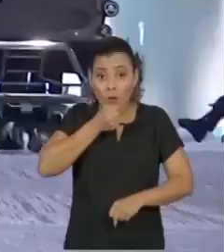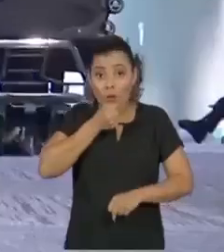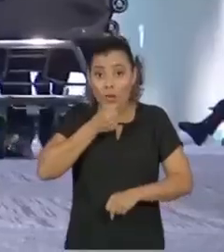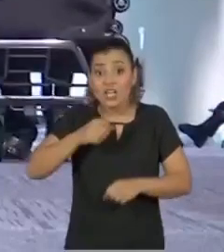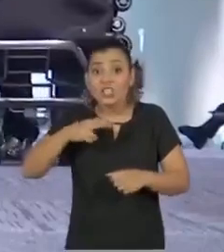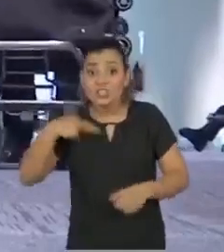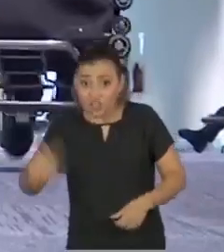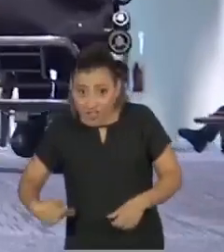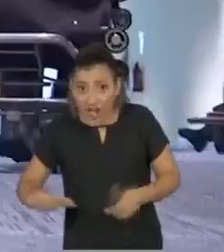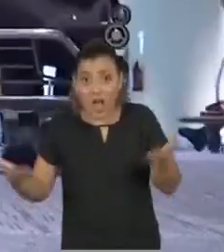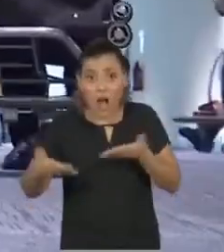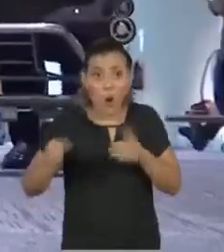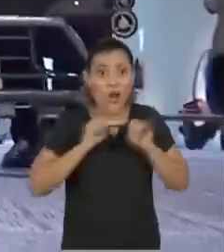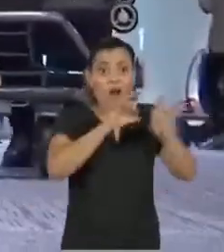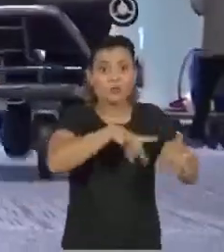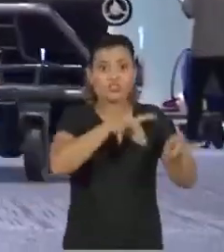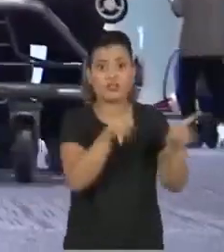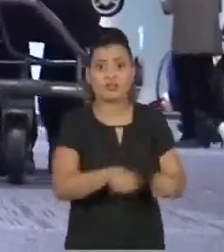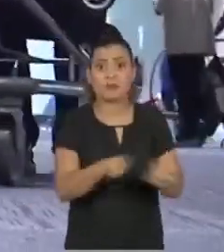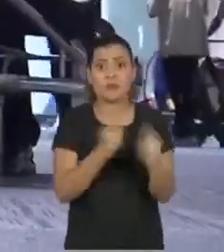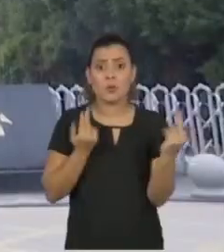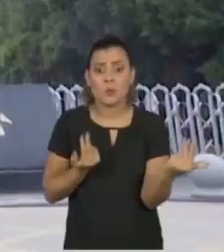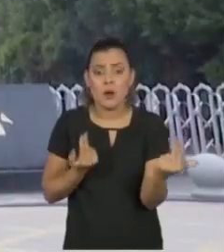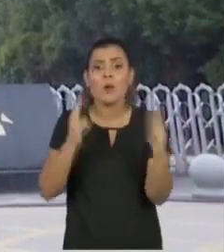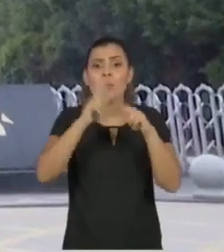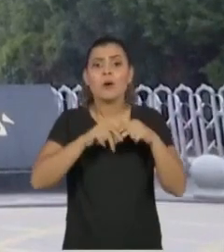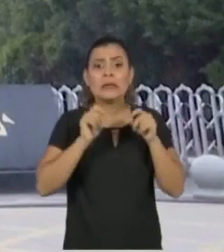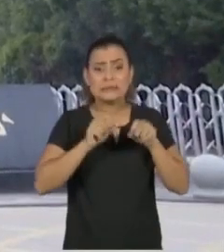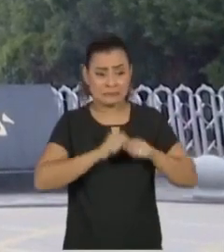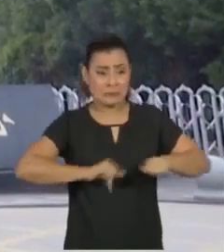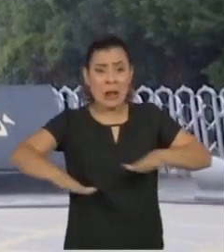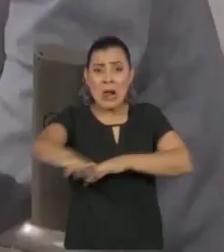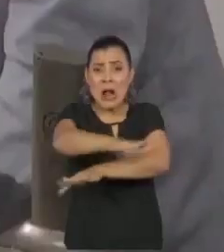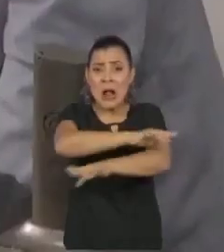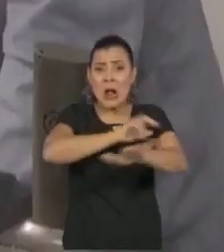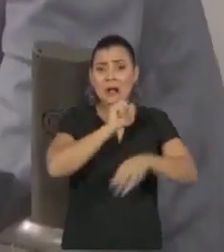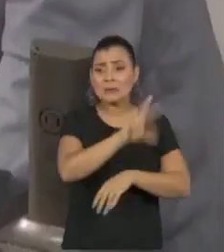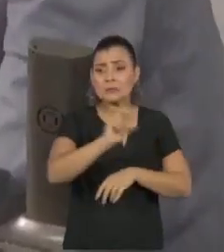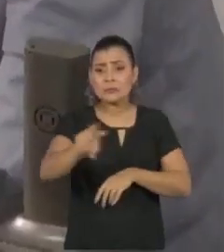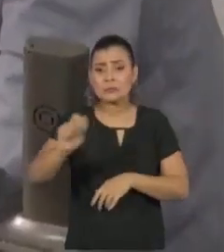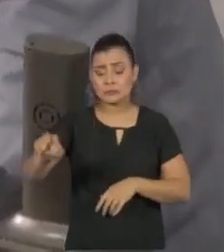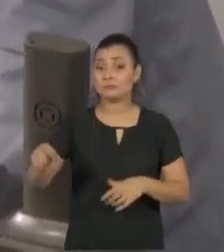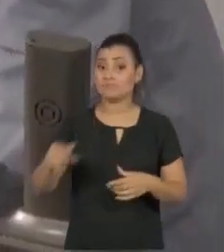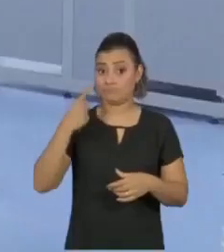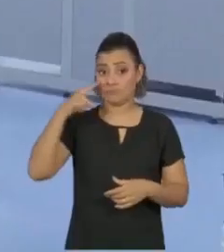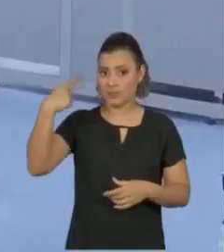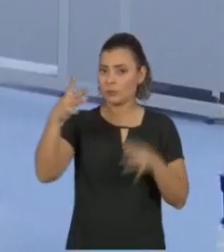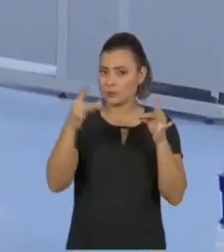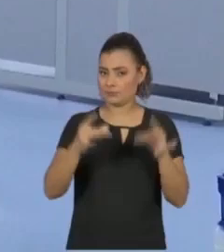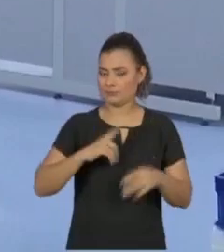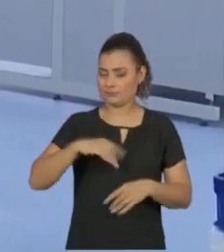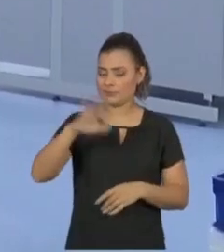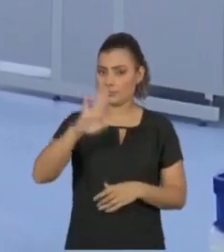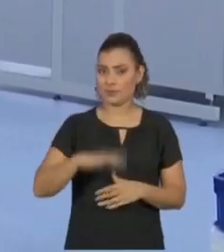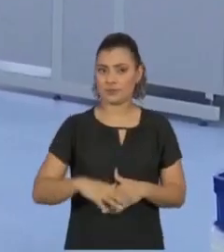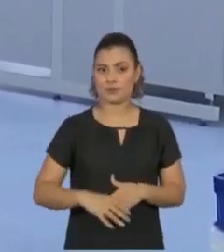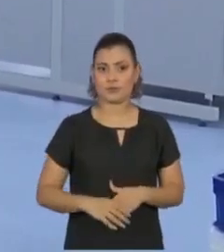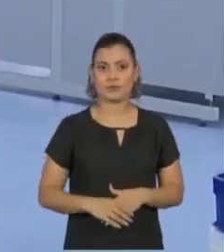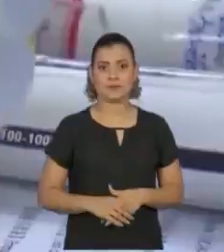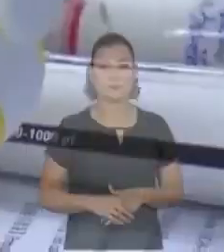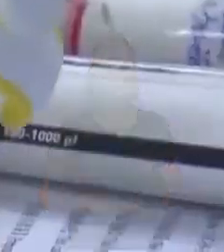Austrália. Autoridades de saúde temem surgimento de uma pandemia internacional. A gente volta já já.